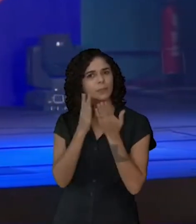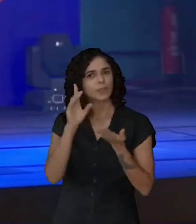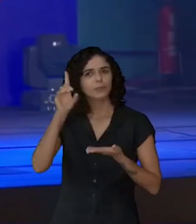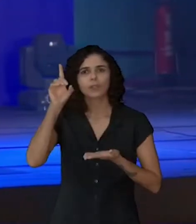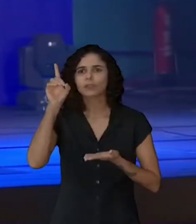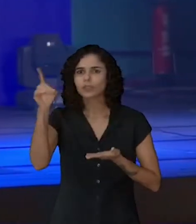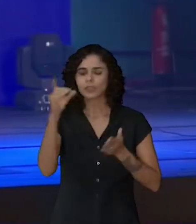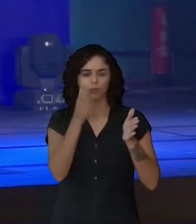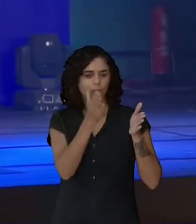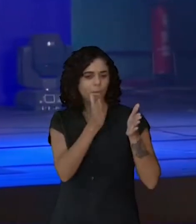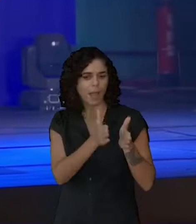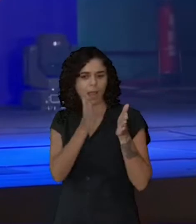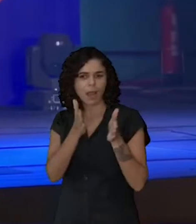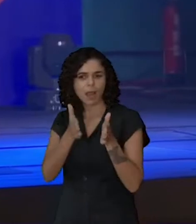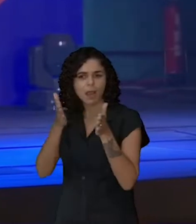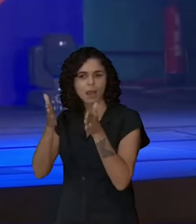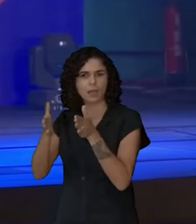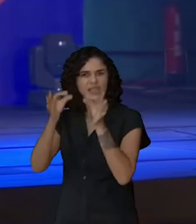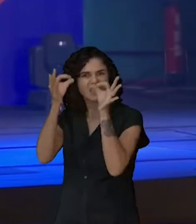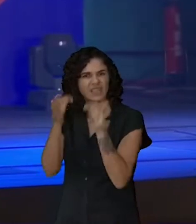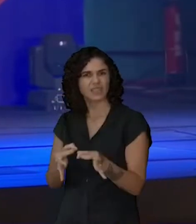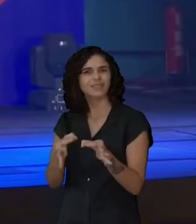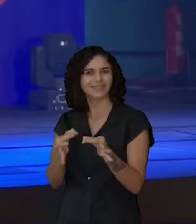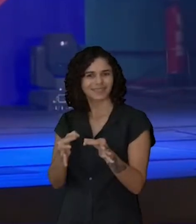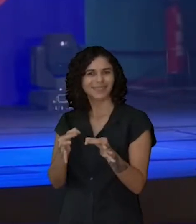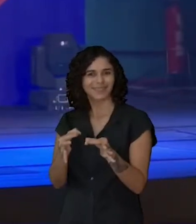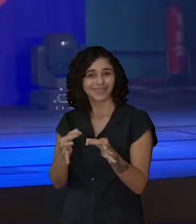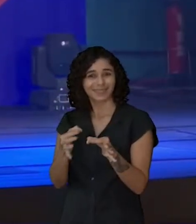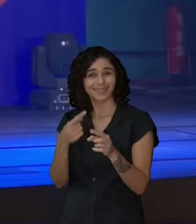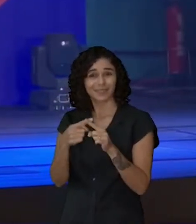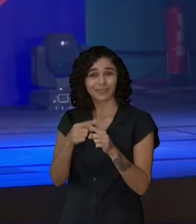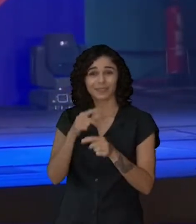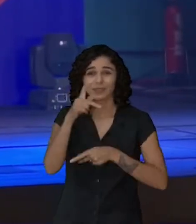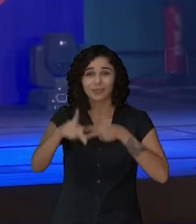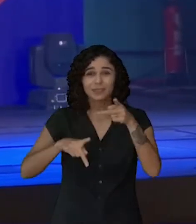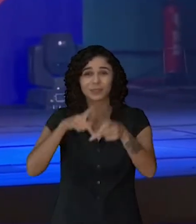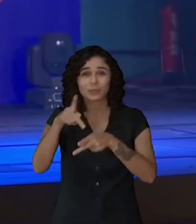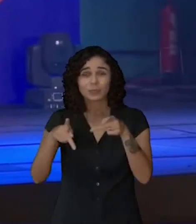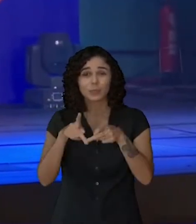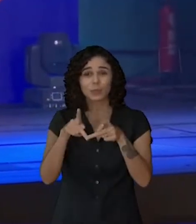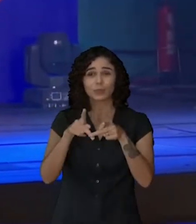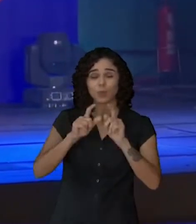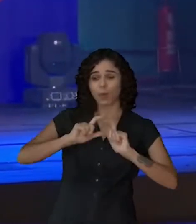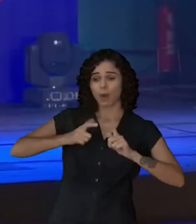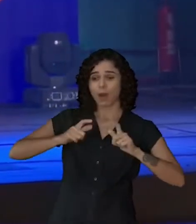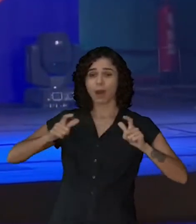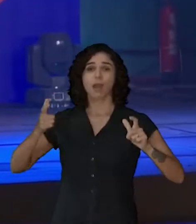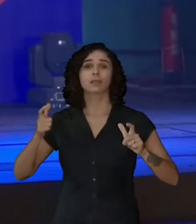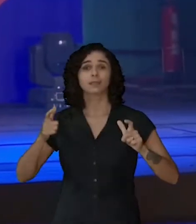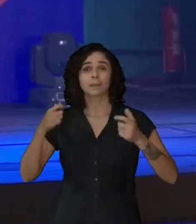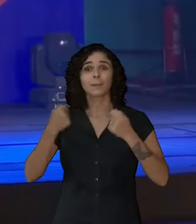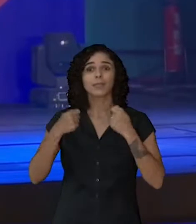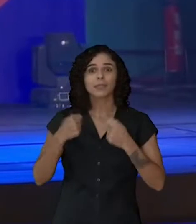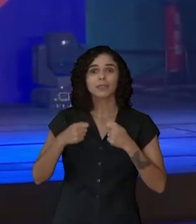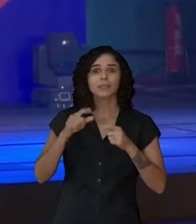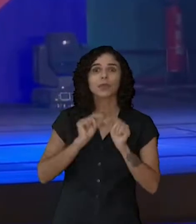forma sistematizada. Porque um povo não cresce sem conhecimento bíblico, sem conteúdo.